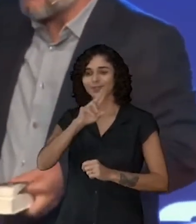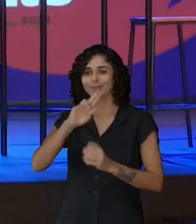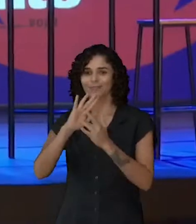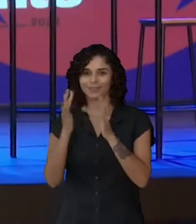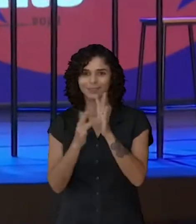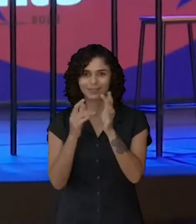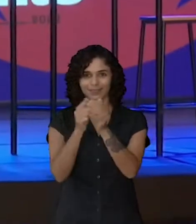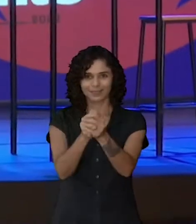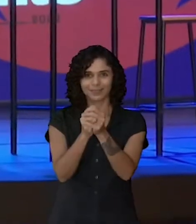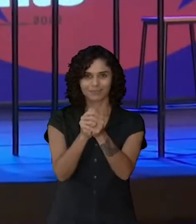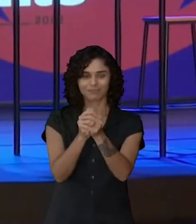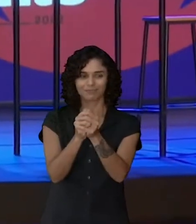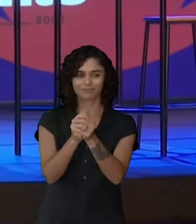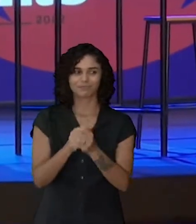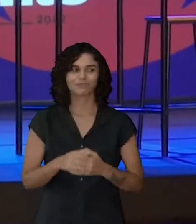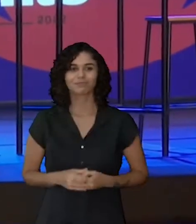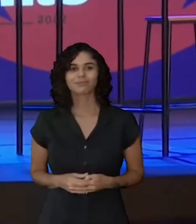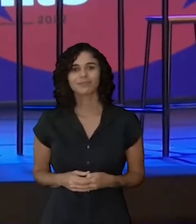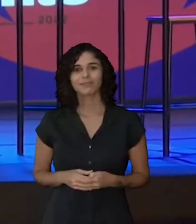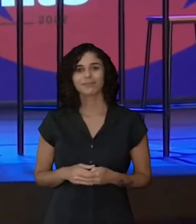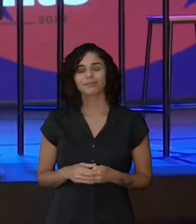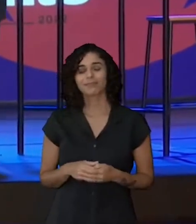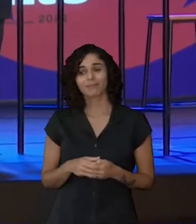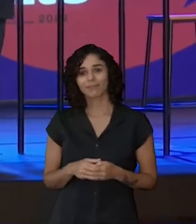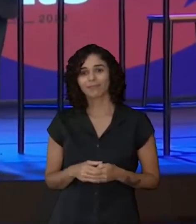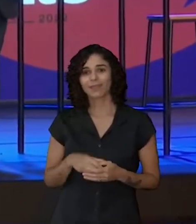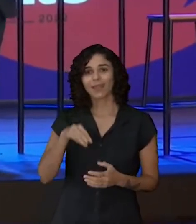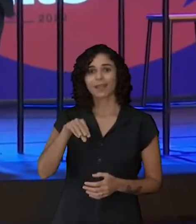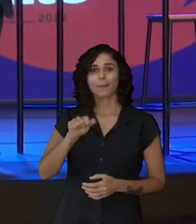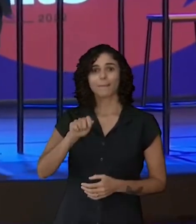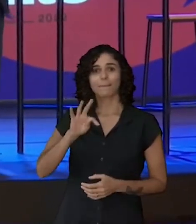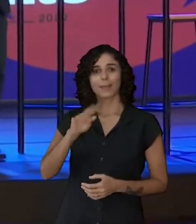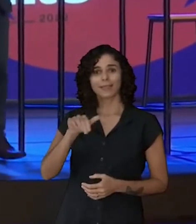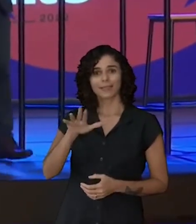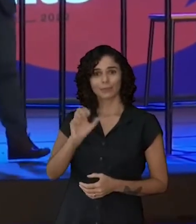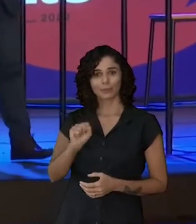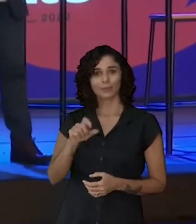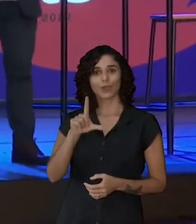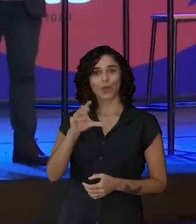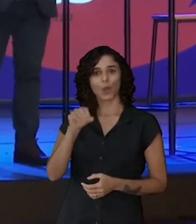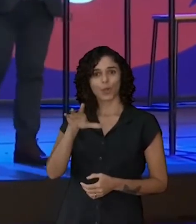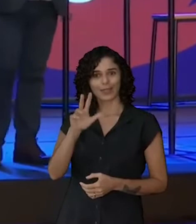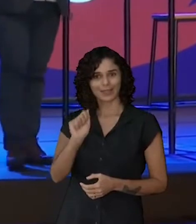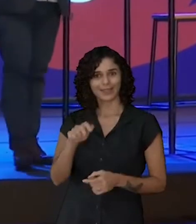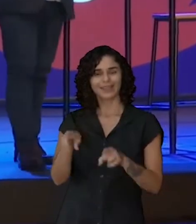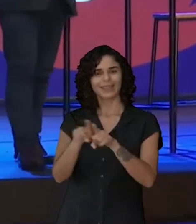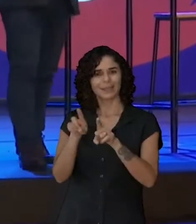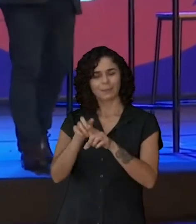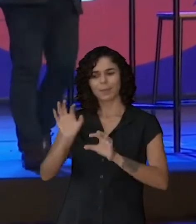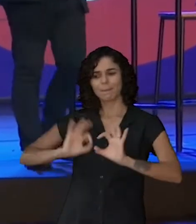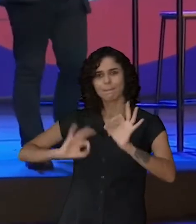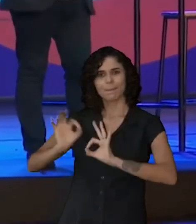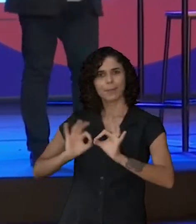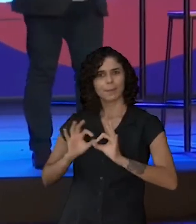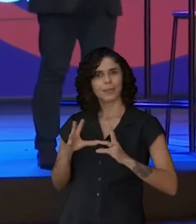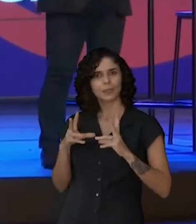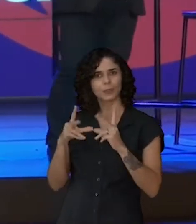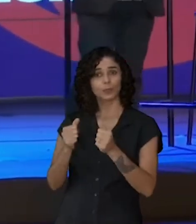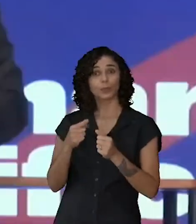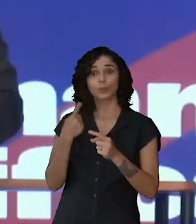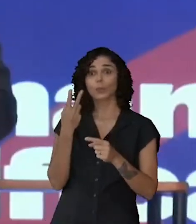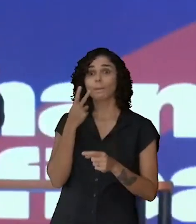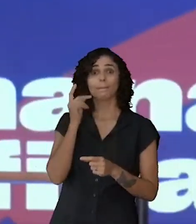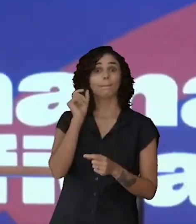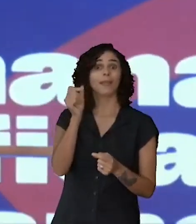Amém. Amém. Mateus e Lorena também estão preparando tudo para a plantação do próximo